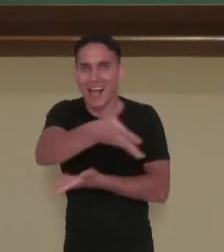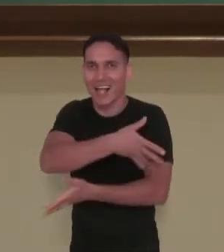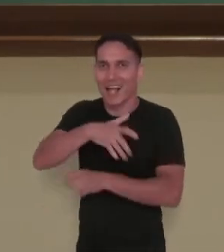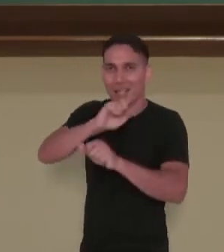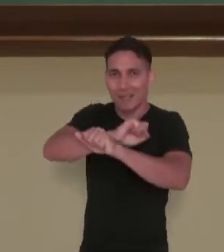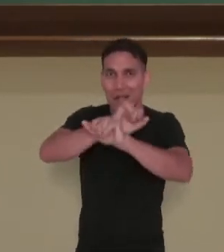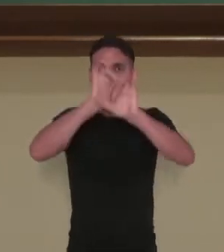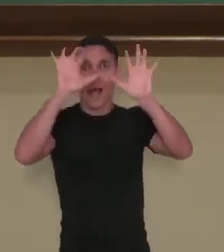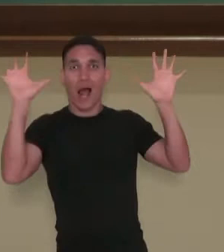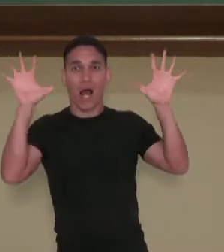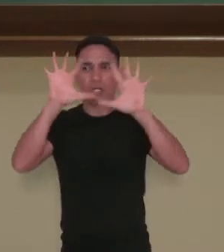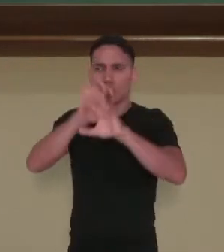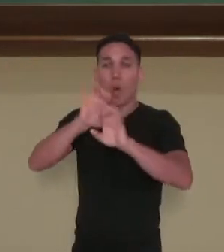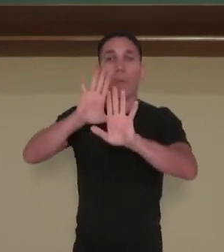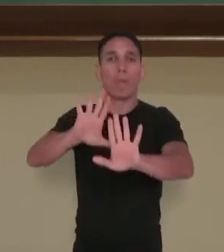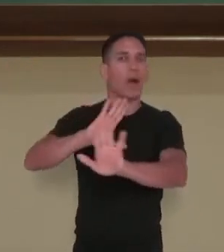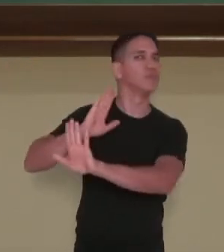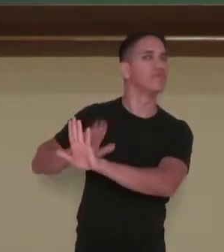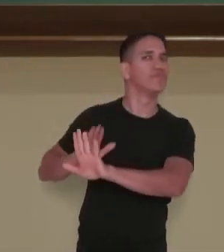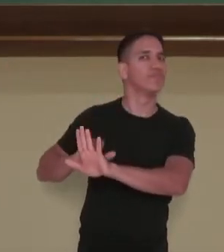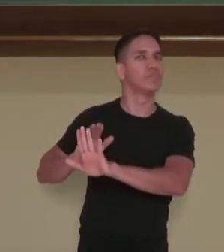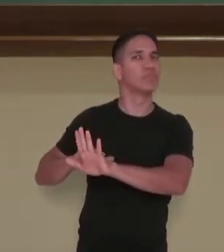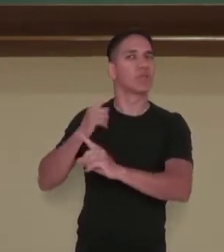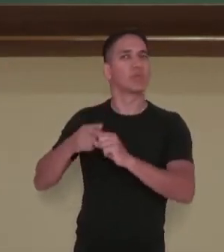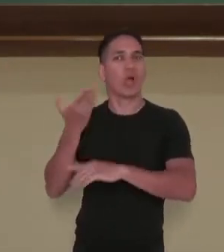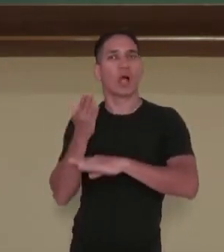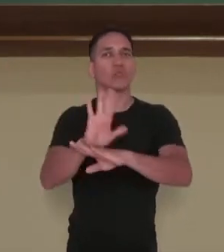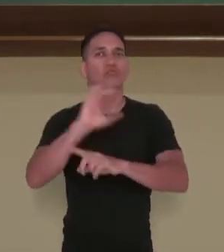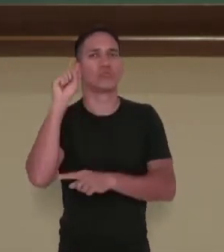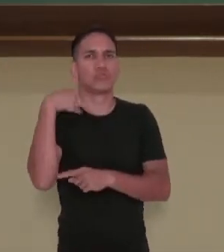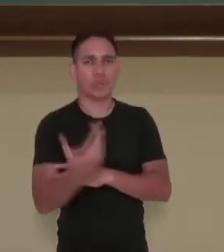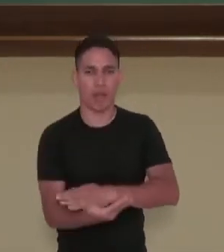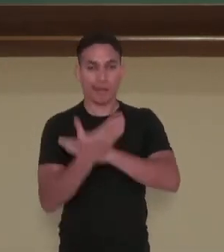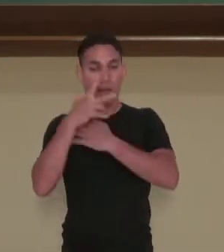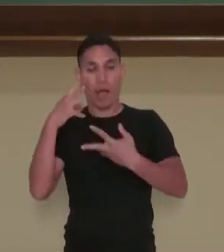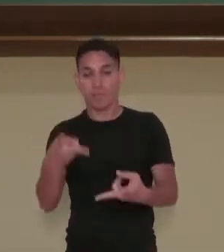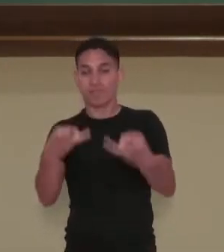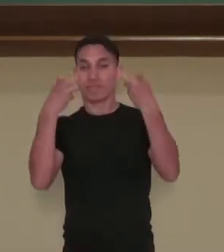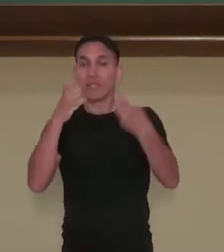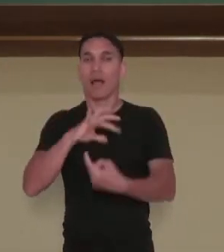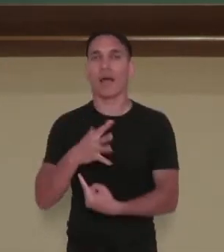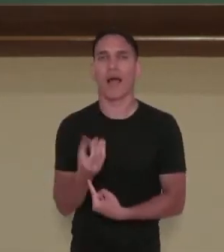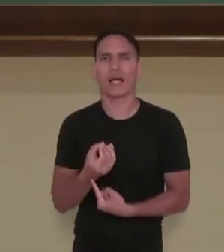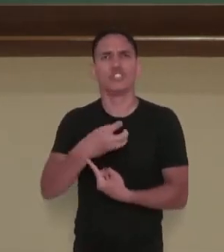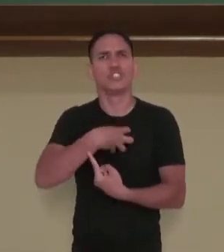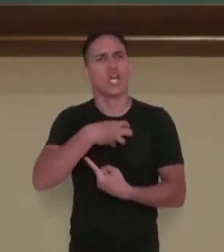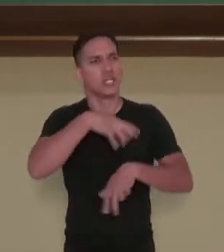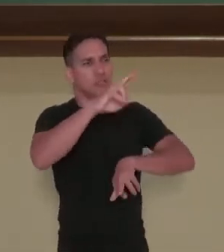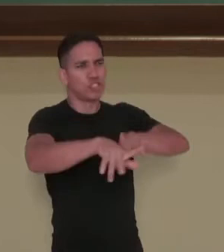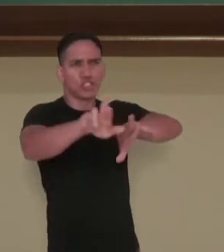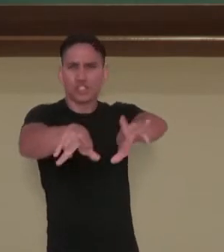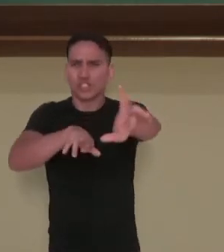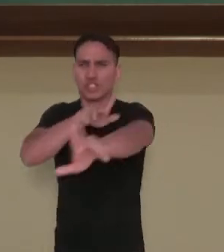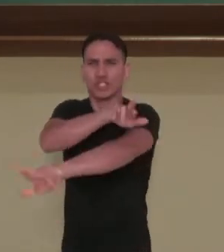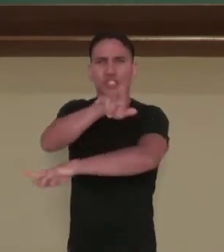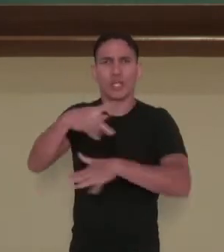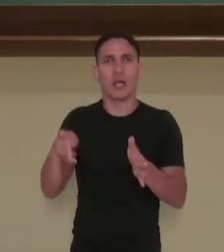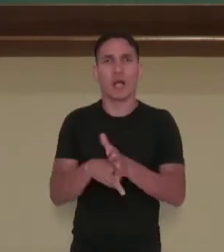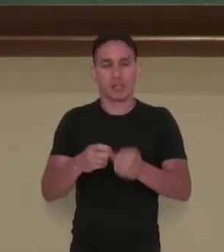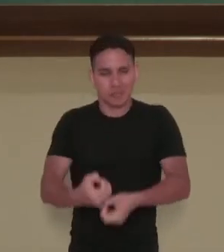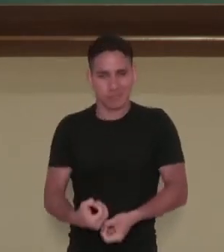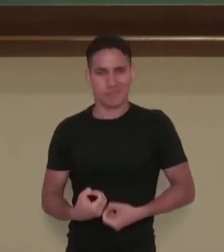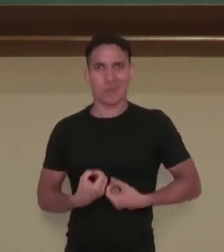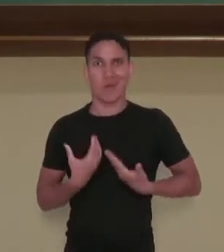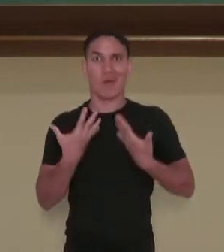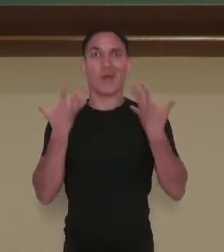mas tudo em prol de nos fazer perceber a arte de maneiras diferentes, despertando